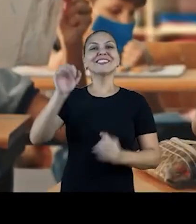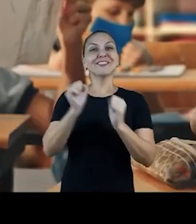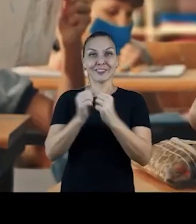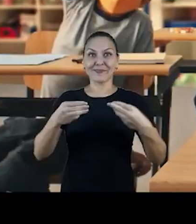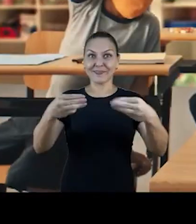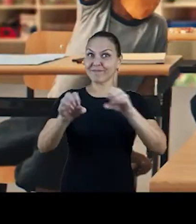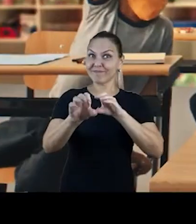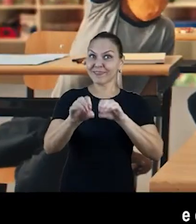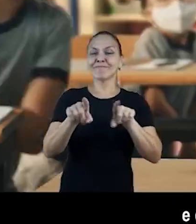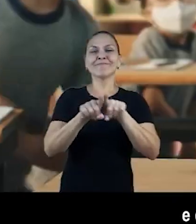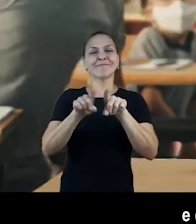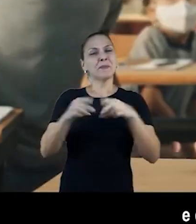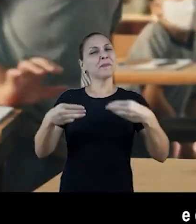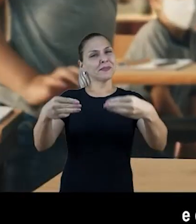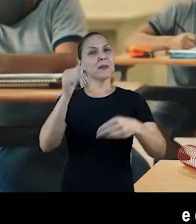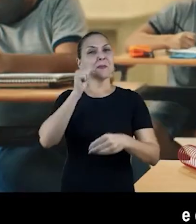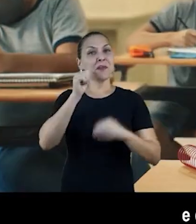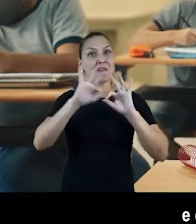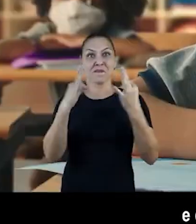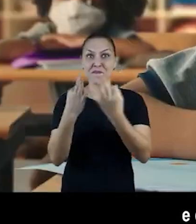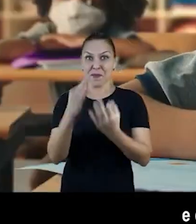por meio do Ministério da Educação e do Ministério da